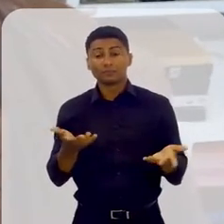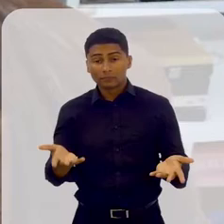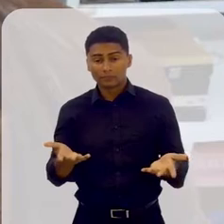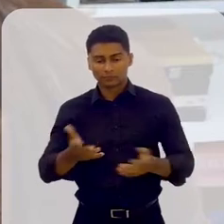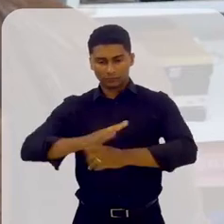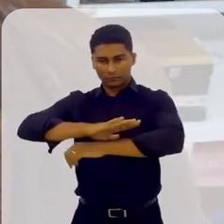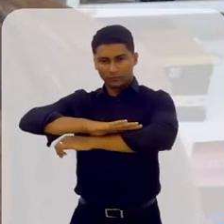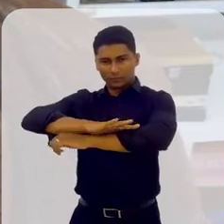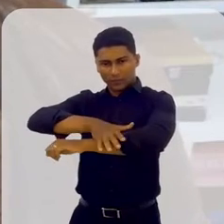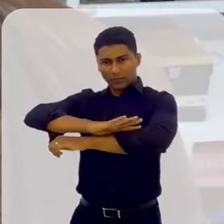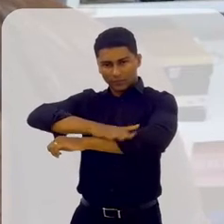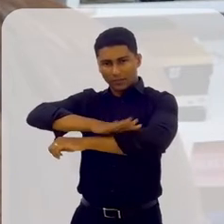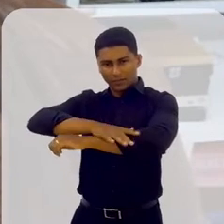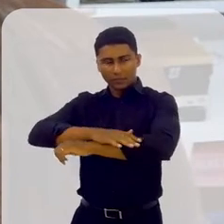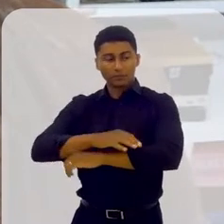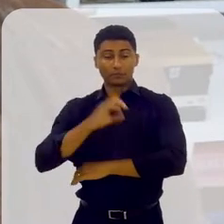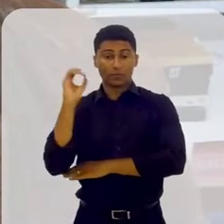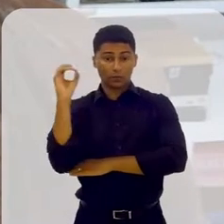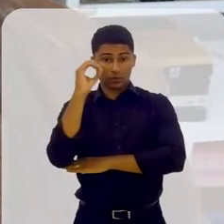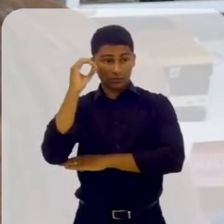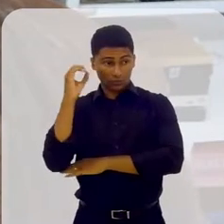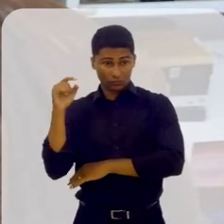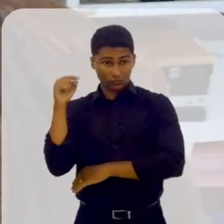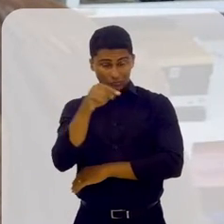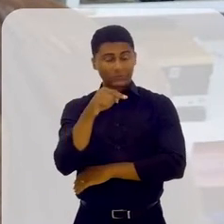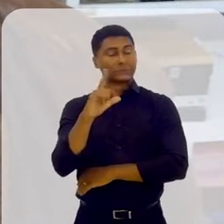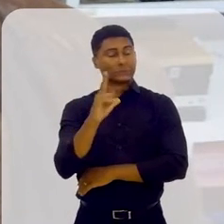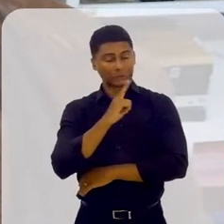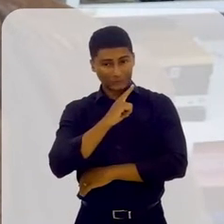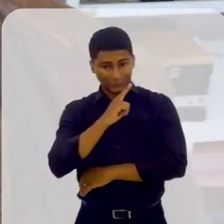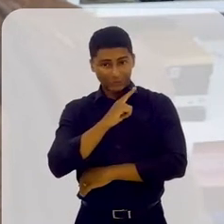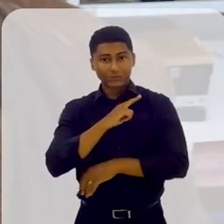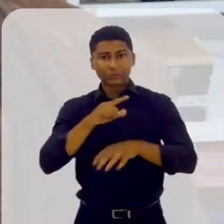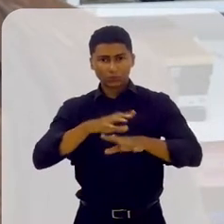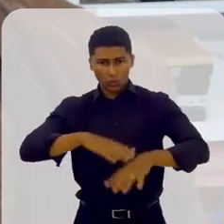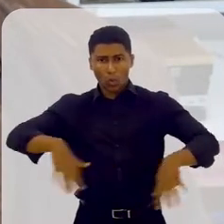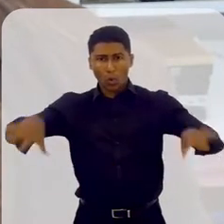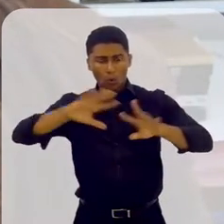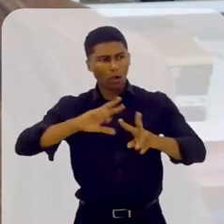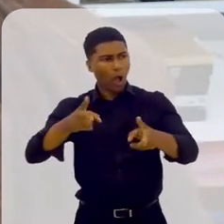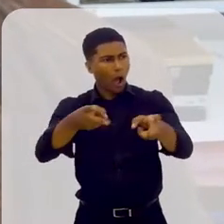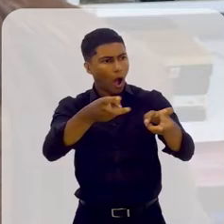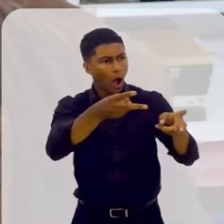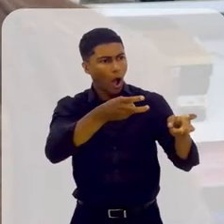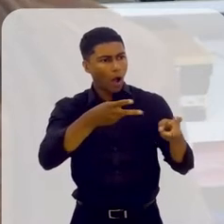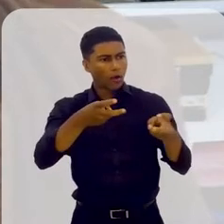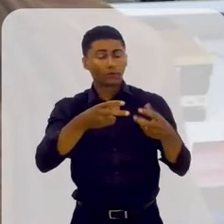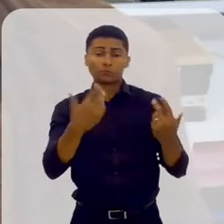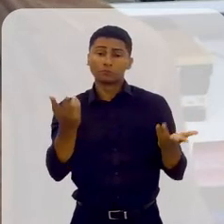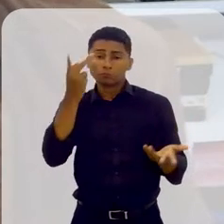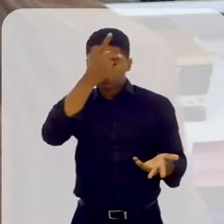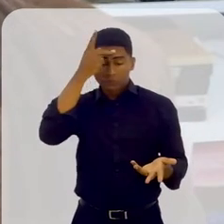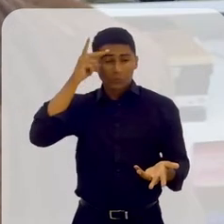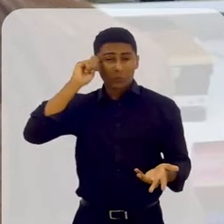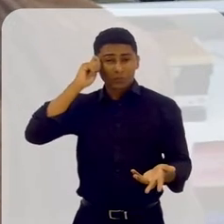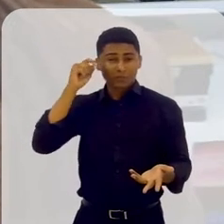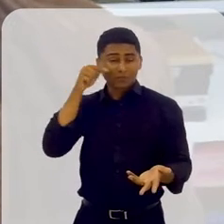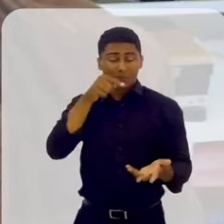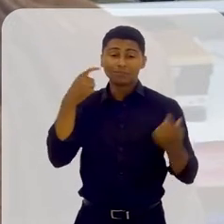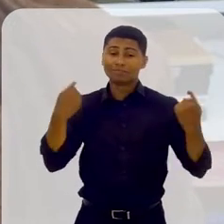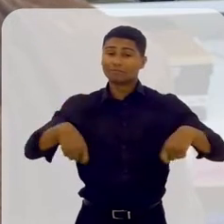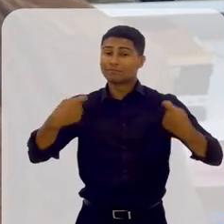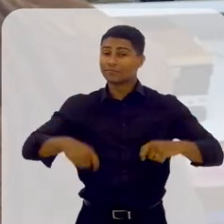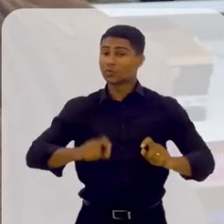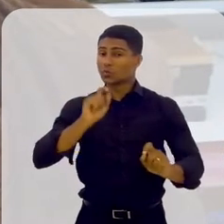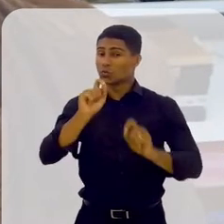Então, o fato de o racismo ser mais explícito no Rio Grande do Sul acabava obrigando as pessoas, obrigando os negros, sobretudo, a terem